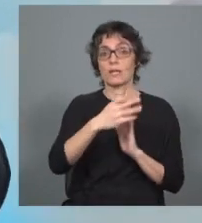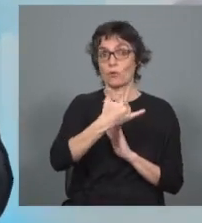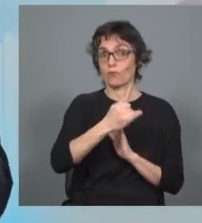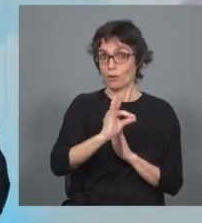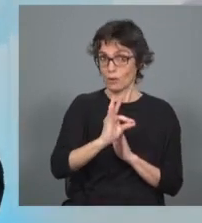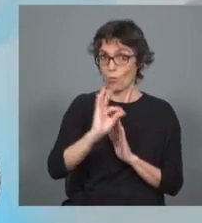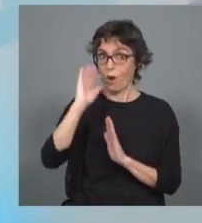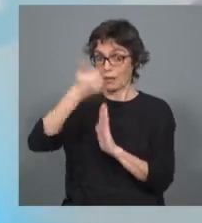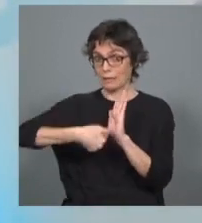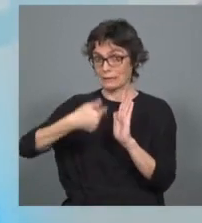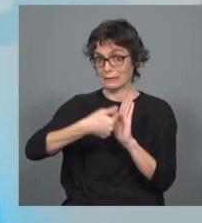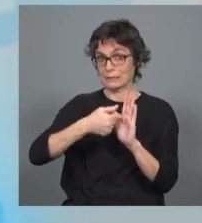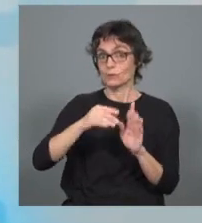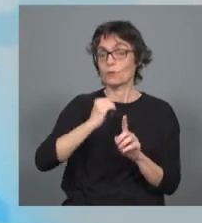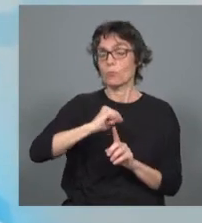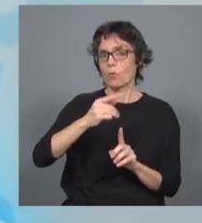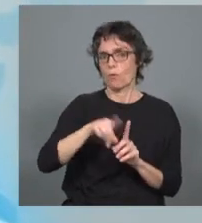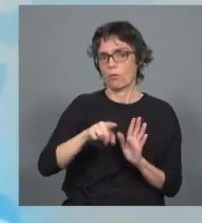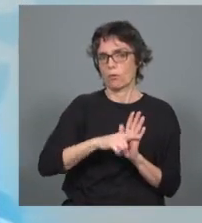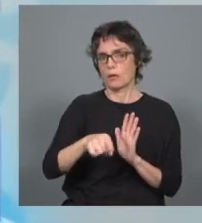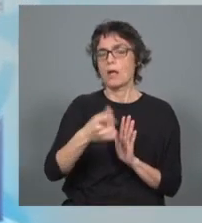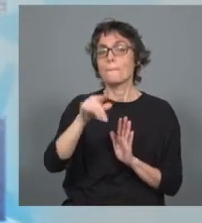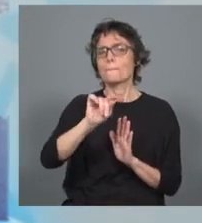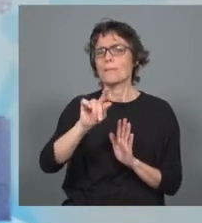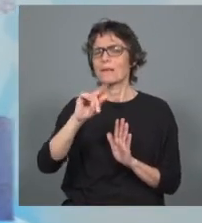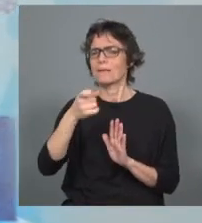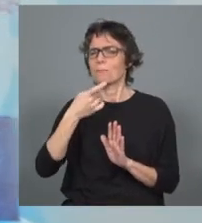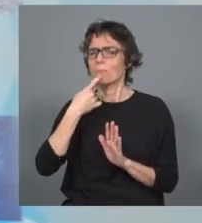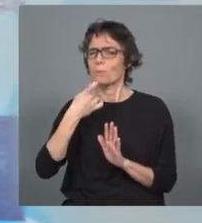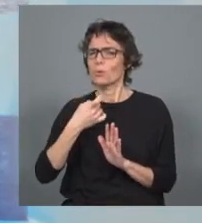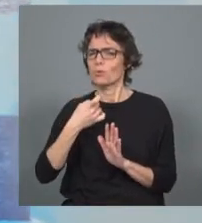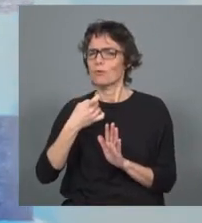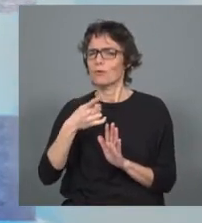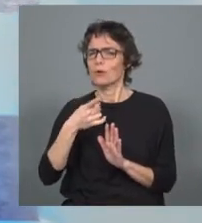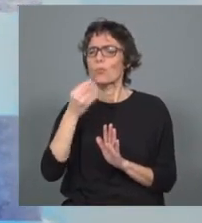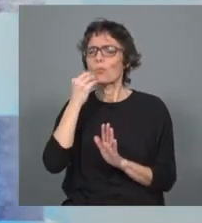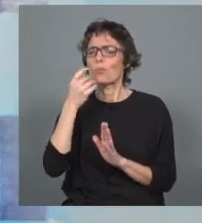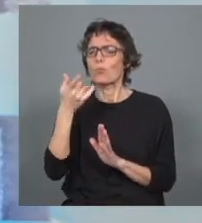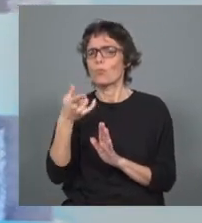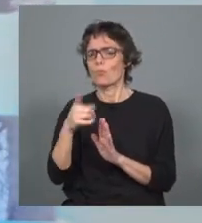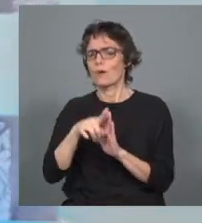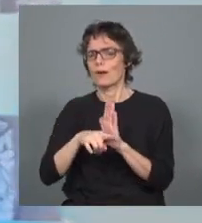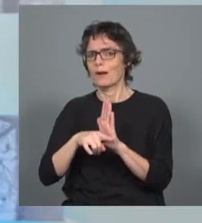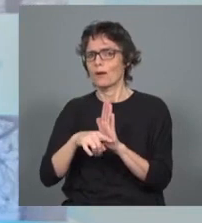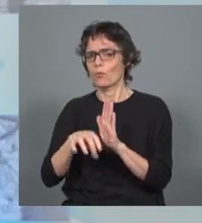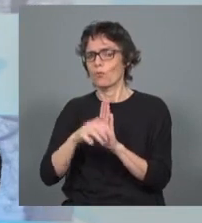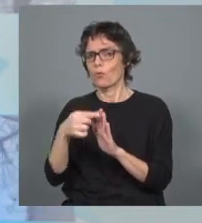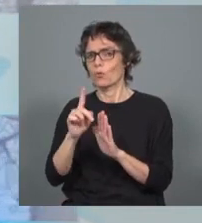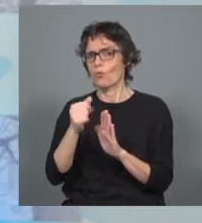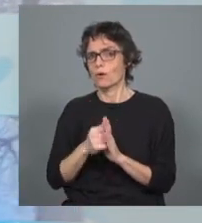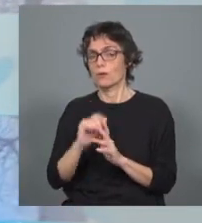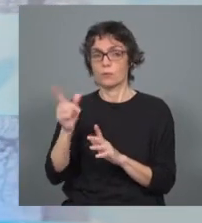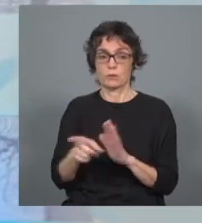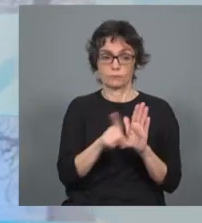Mas pediu a fiscalização sobre o outro problema, a forma como estava regulado. E levantou duas questões. Portanto, a